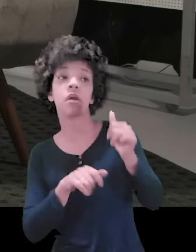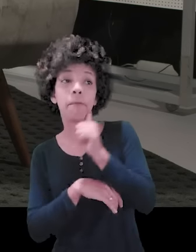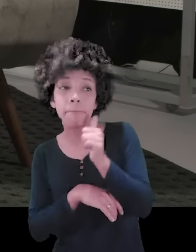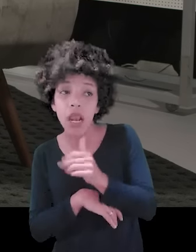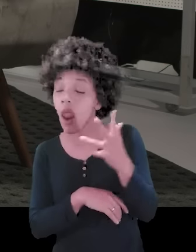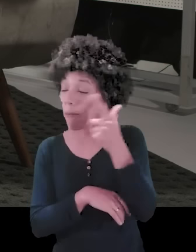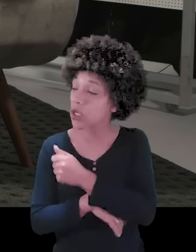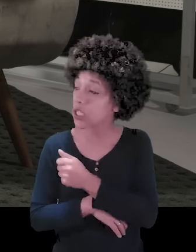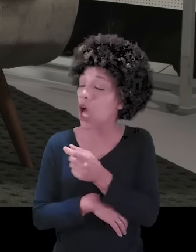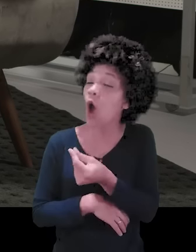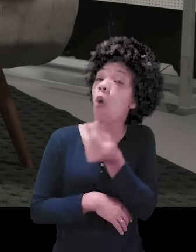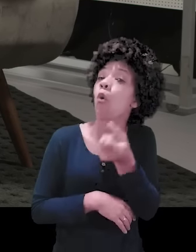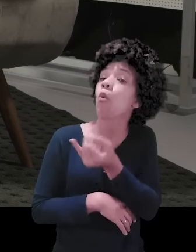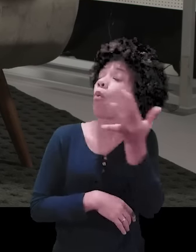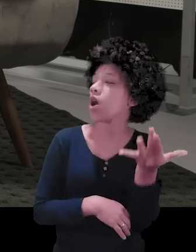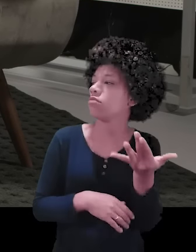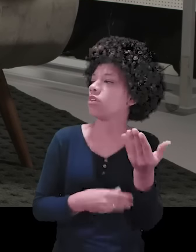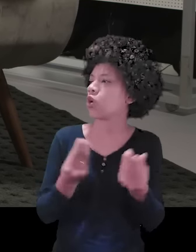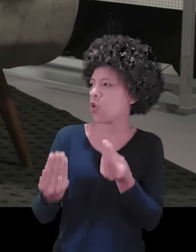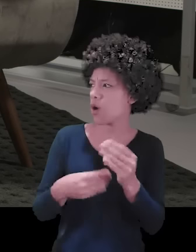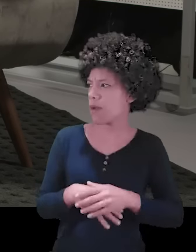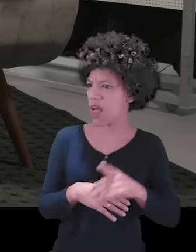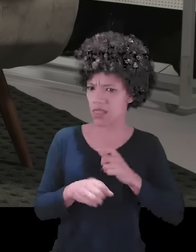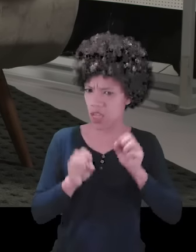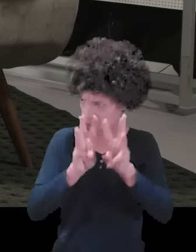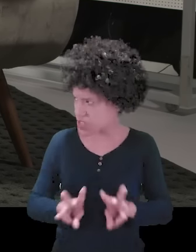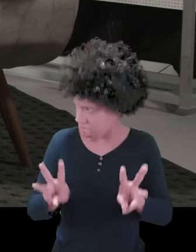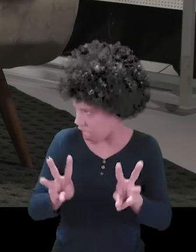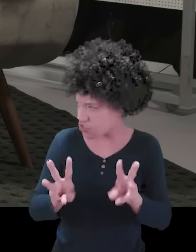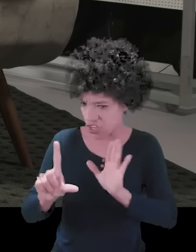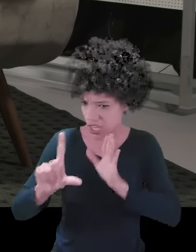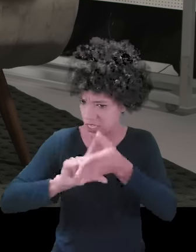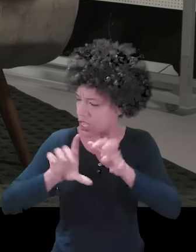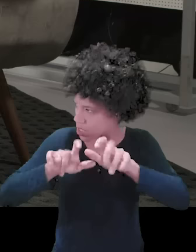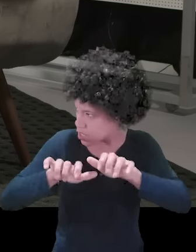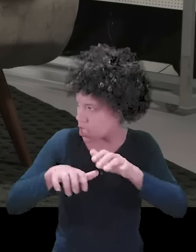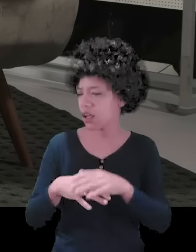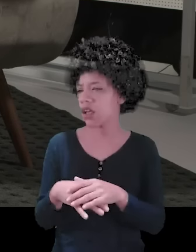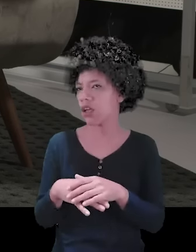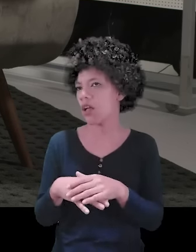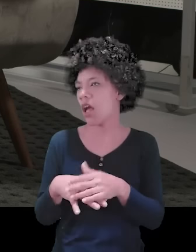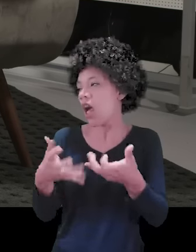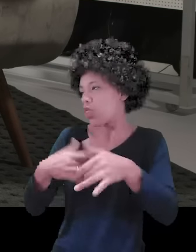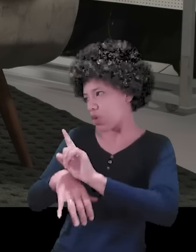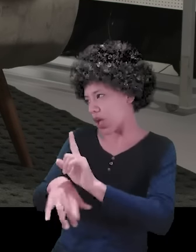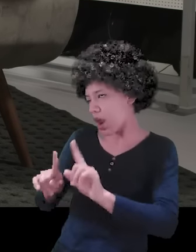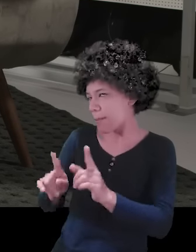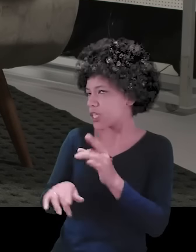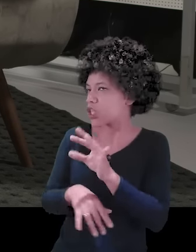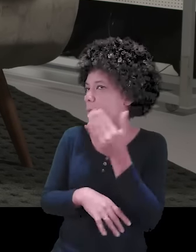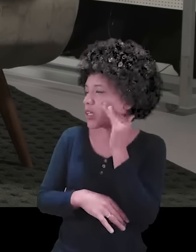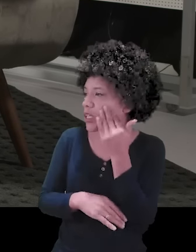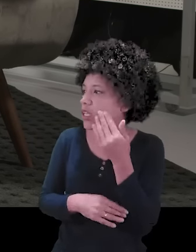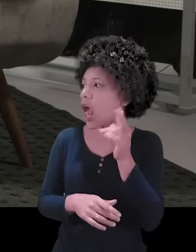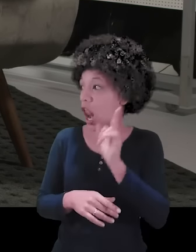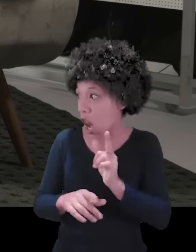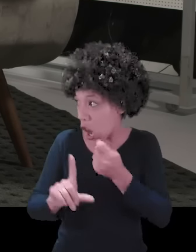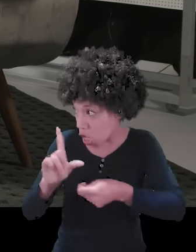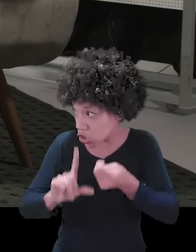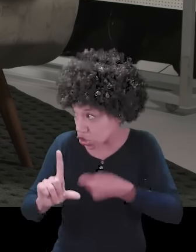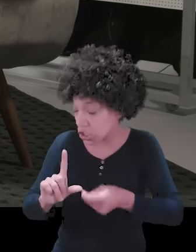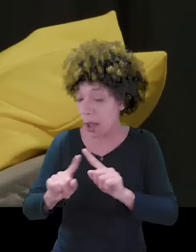Quanto custa E aí como é que funciona eu vou ter um site é não queira é mas assim é só a simplesmente para entender como